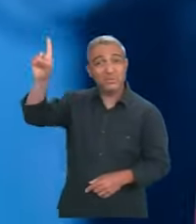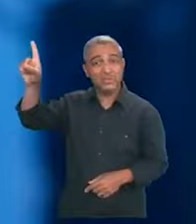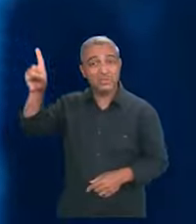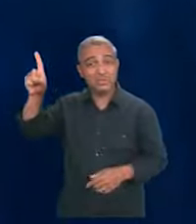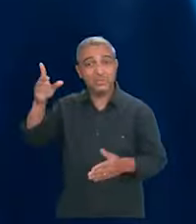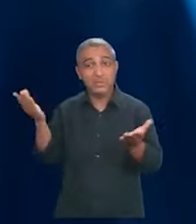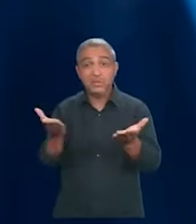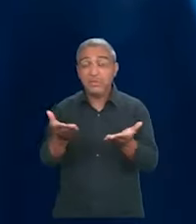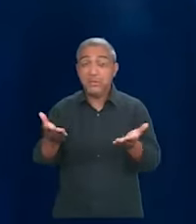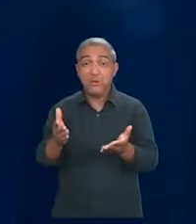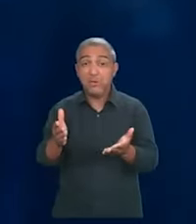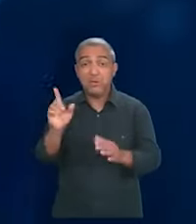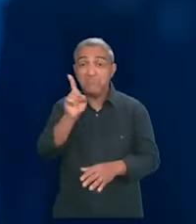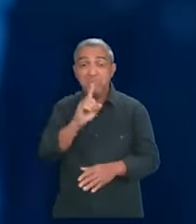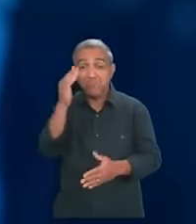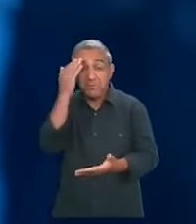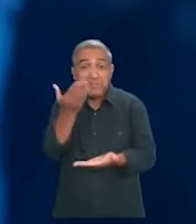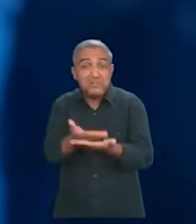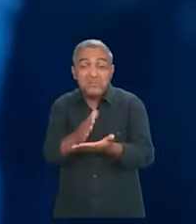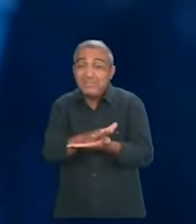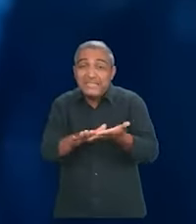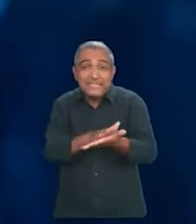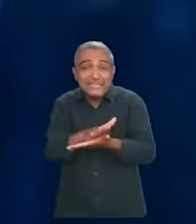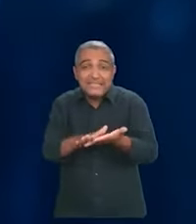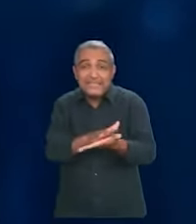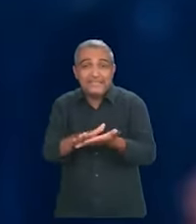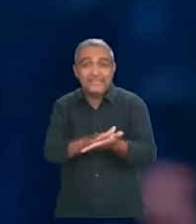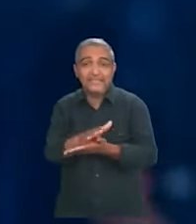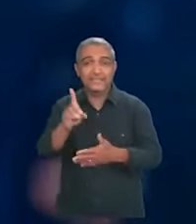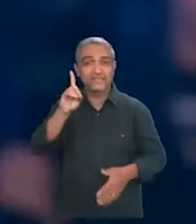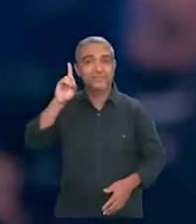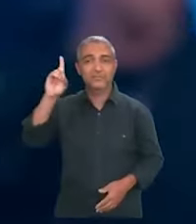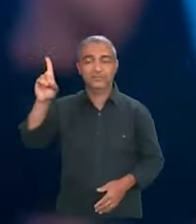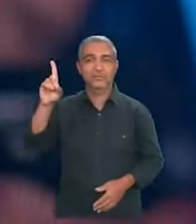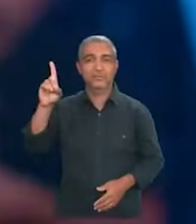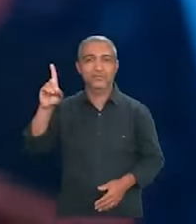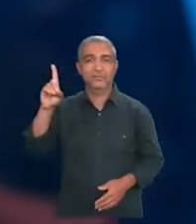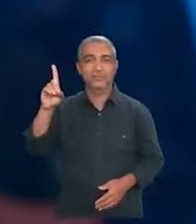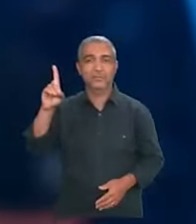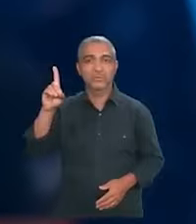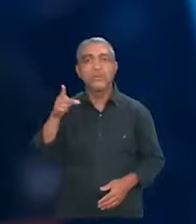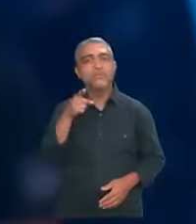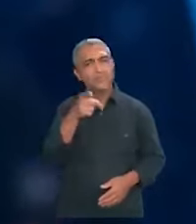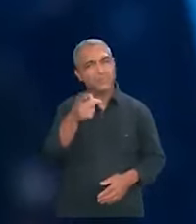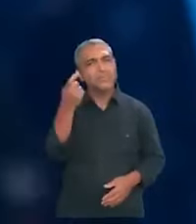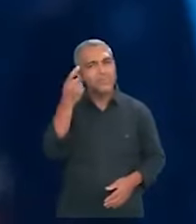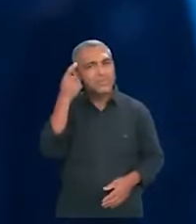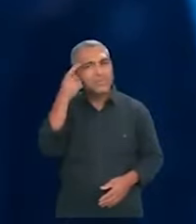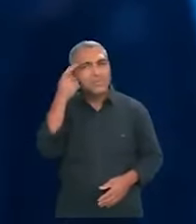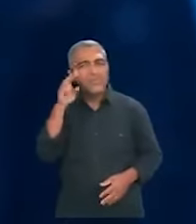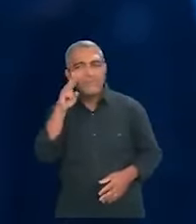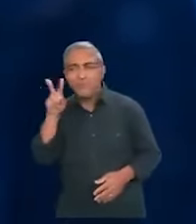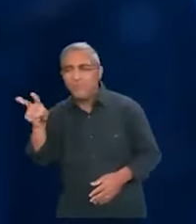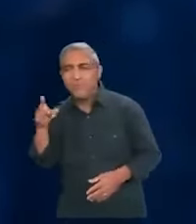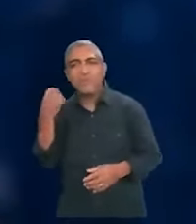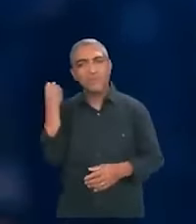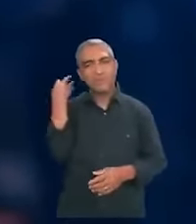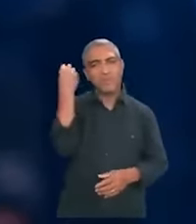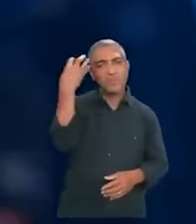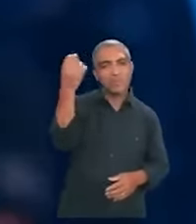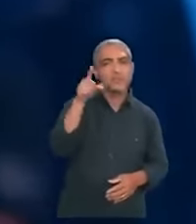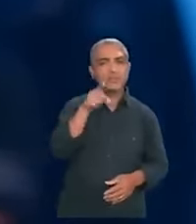é secularizada. Isso é nítido quando você viaja, essa percepção? Ou, André, está todo mundo no mesmo nível